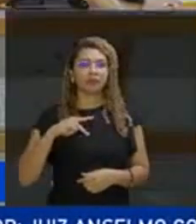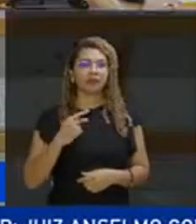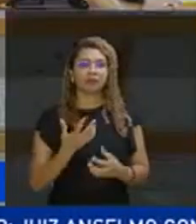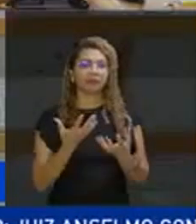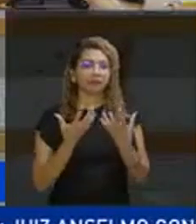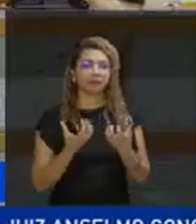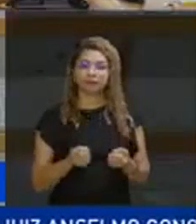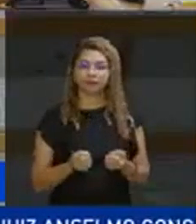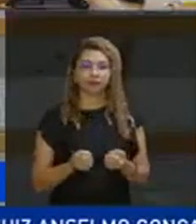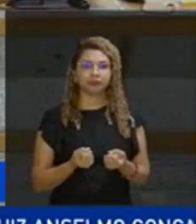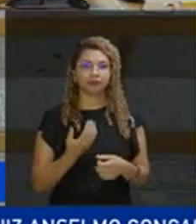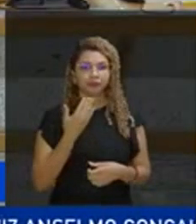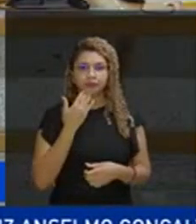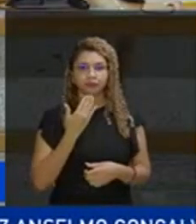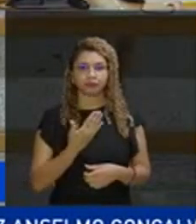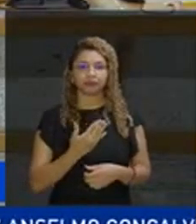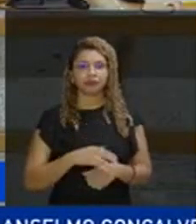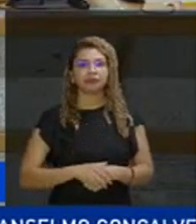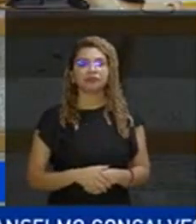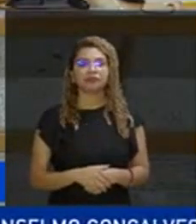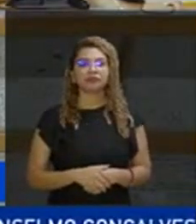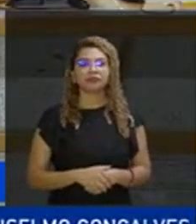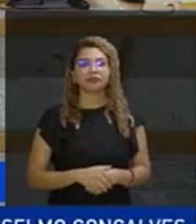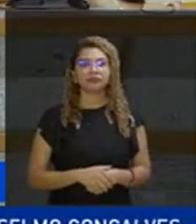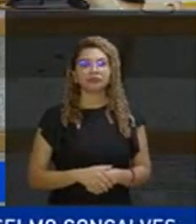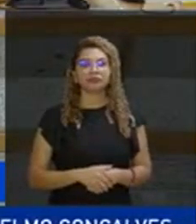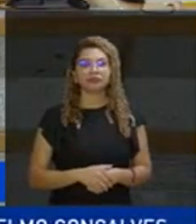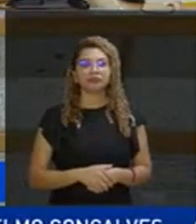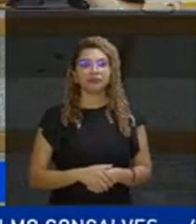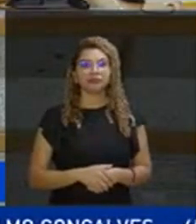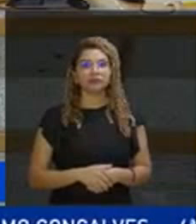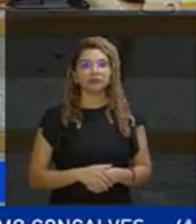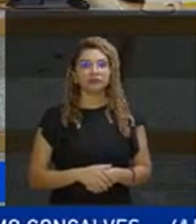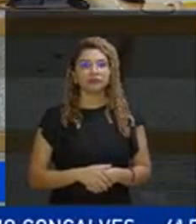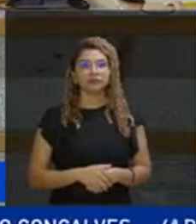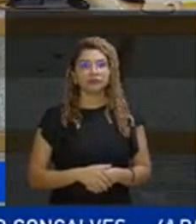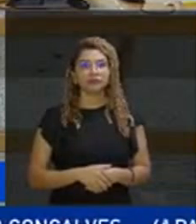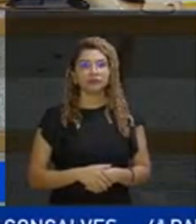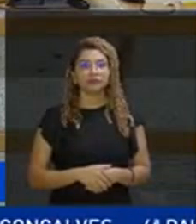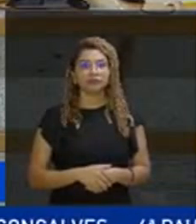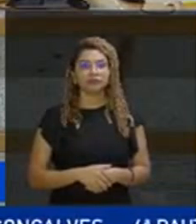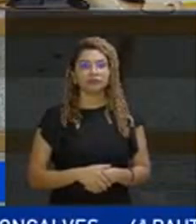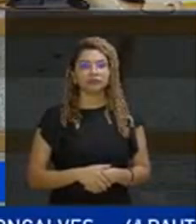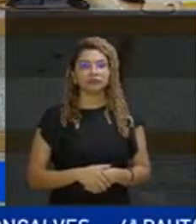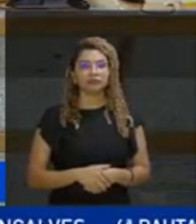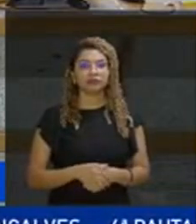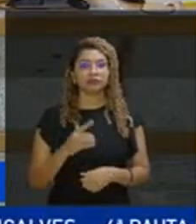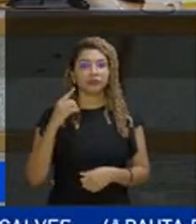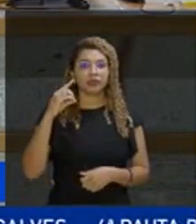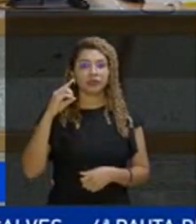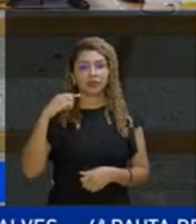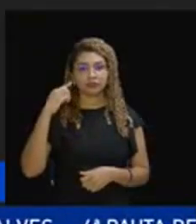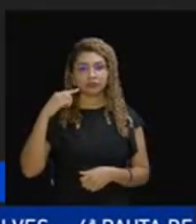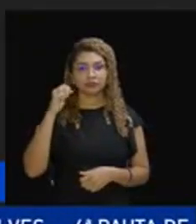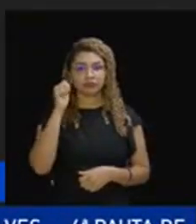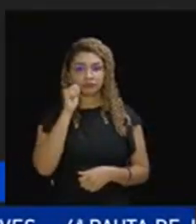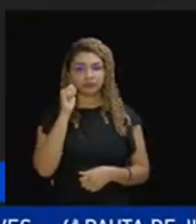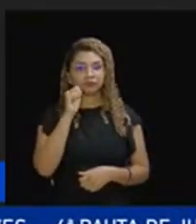relatório. Foco na parte central da mesa, com a palavra desembargador Camantoni. A palavra a doutora Adriele Lima.